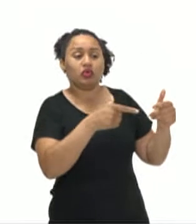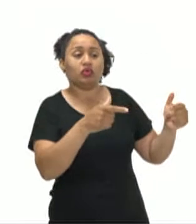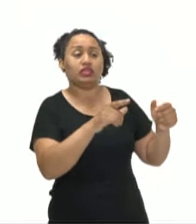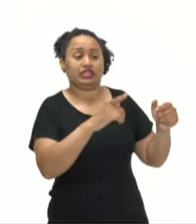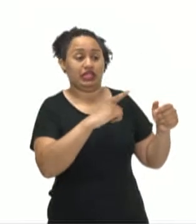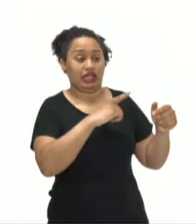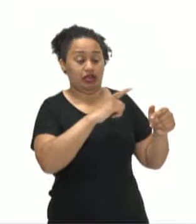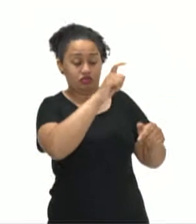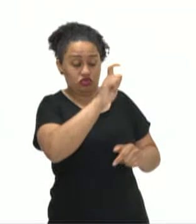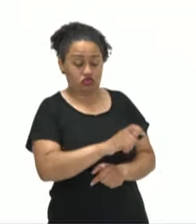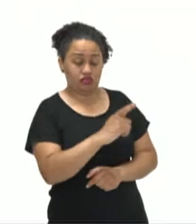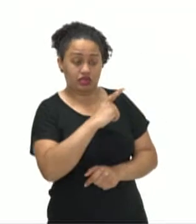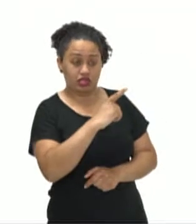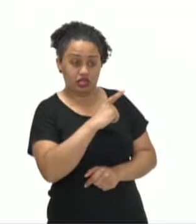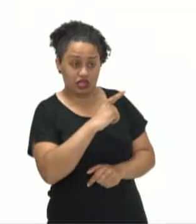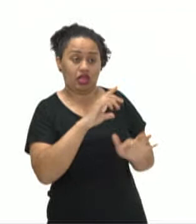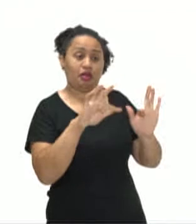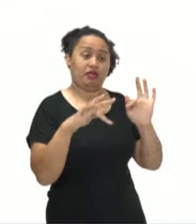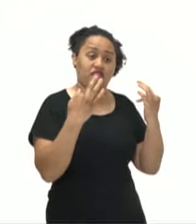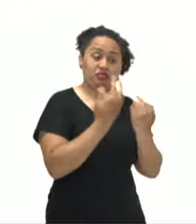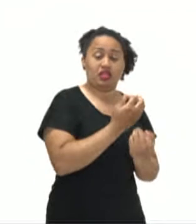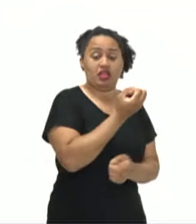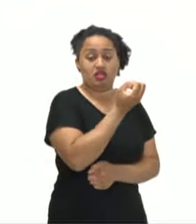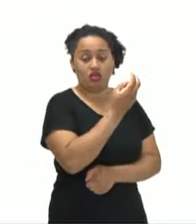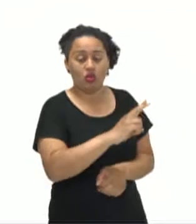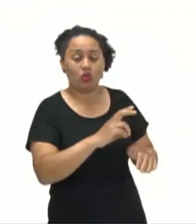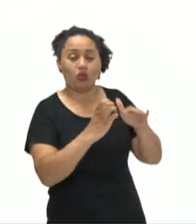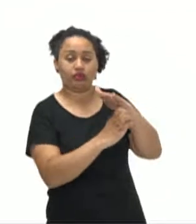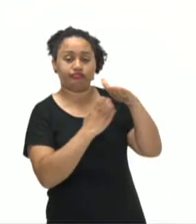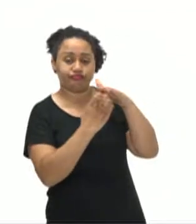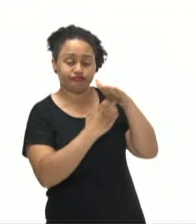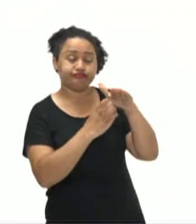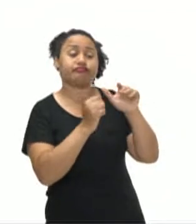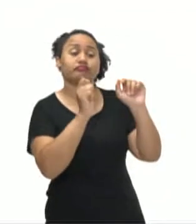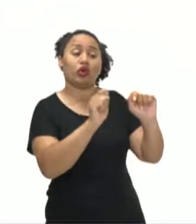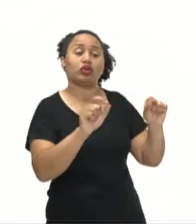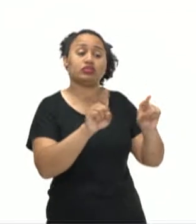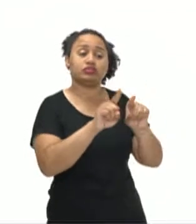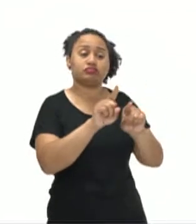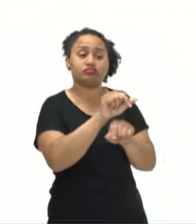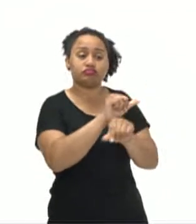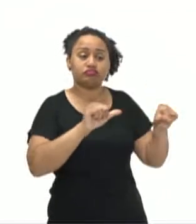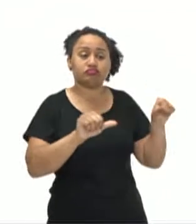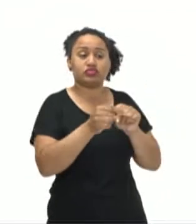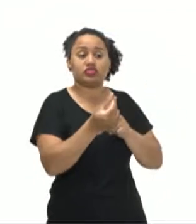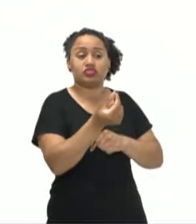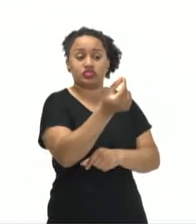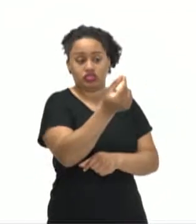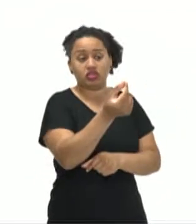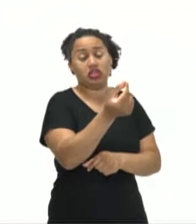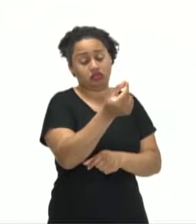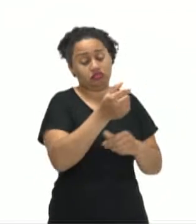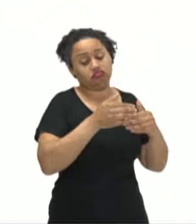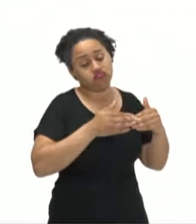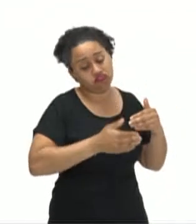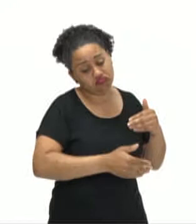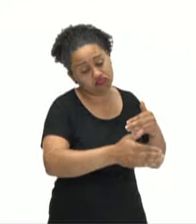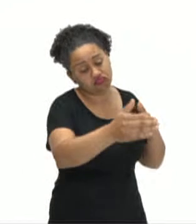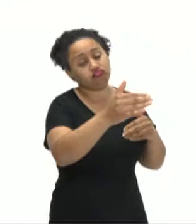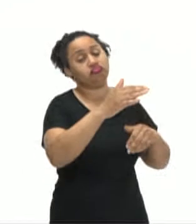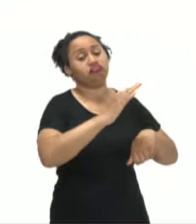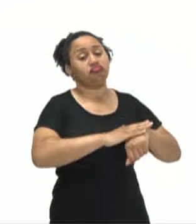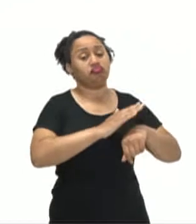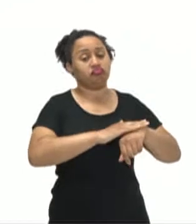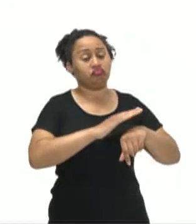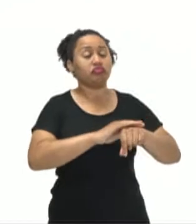posses de uma pessoa, de uma família ou de uma empresa que podem ser transformados em dinheiro e que ao longo do